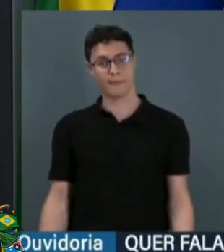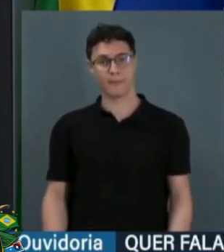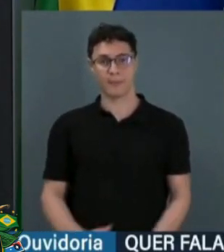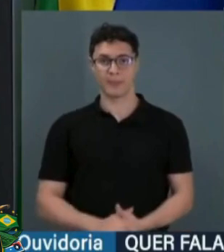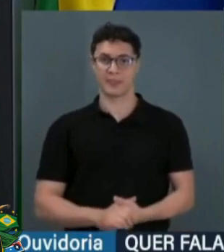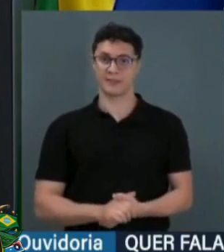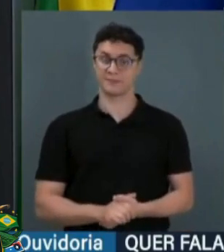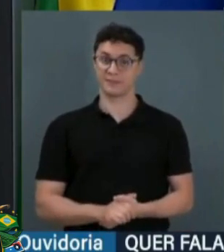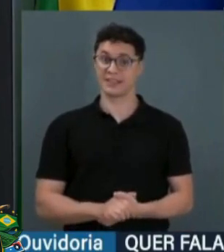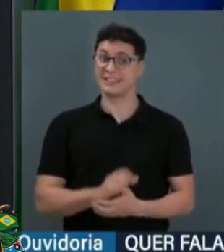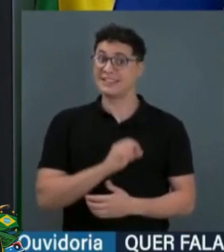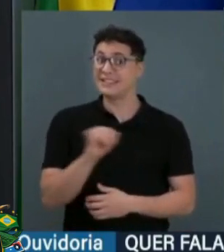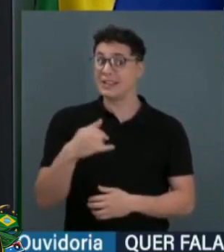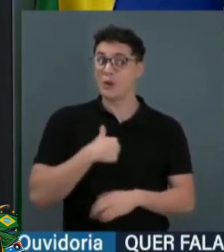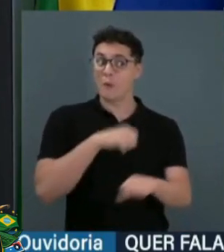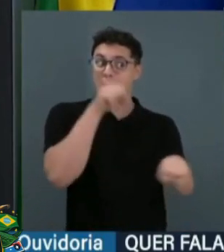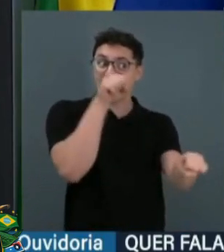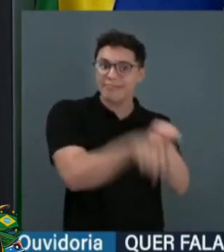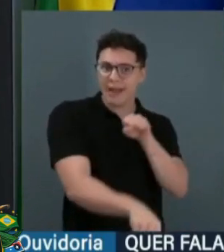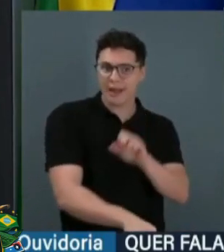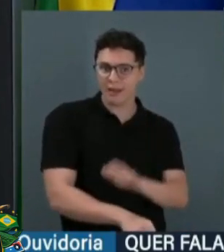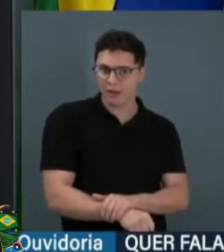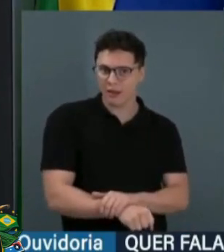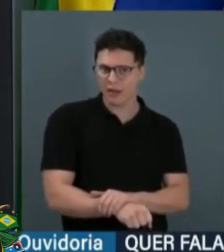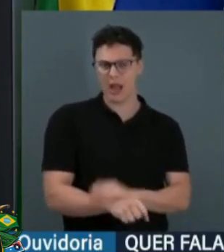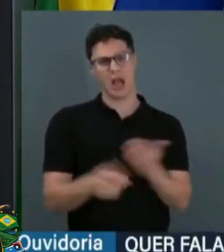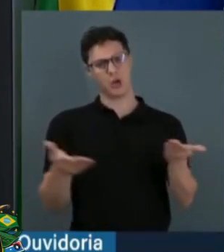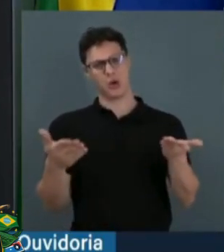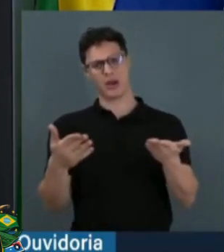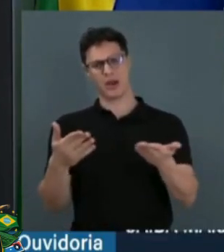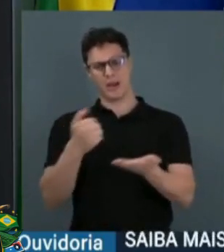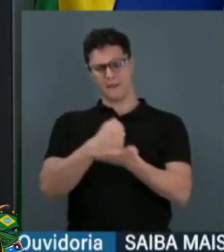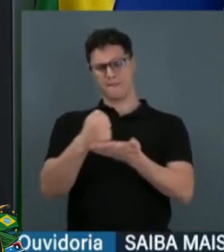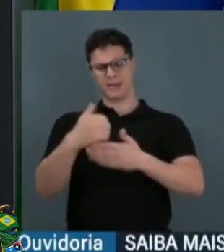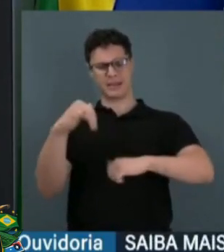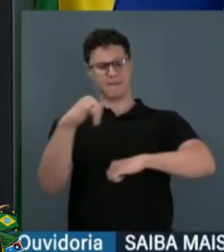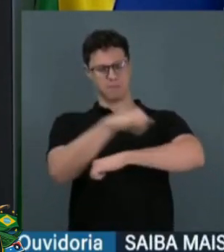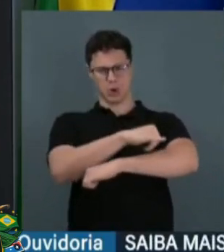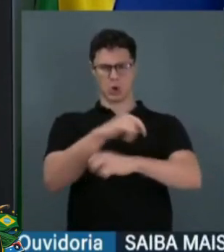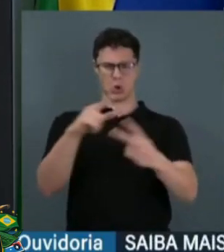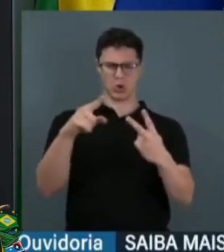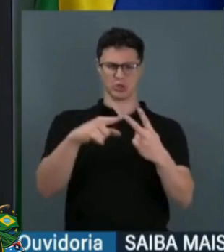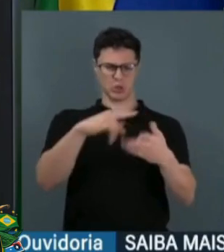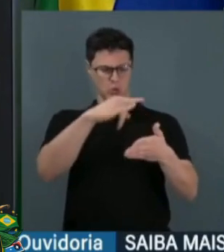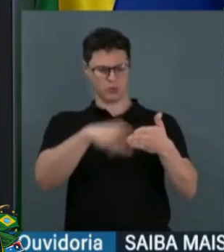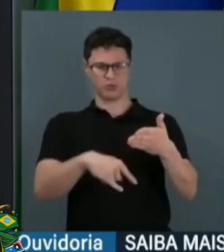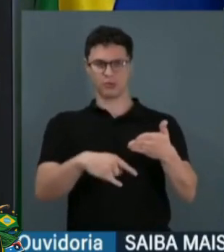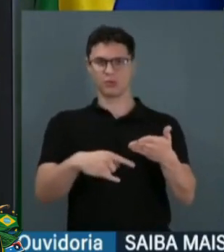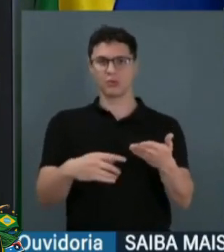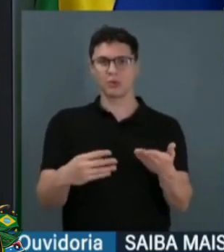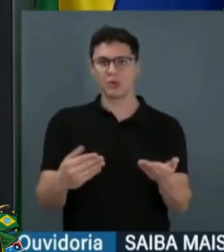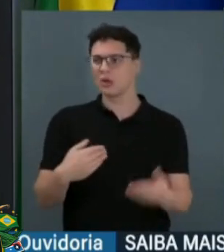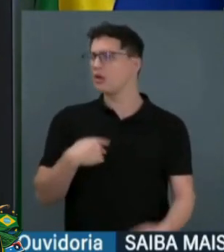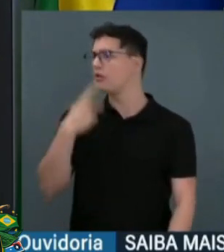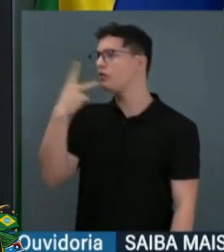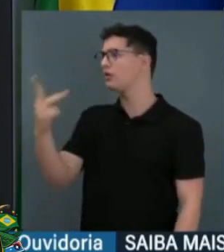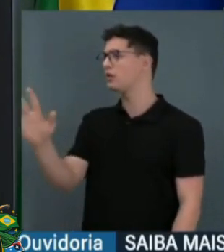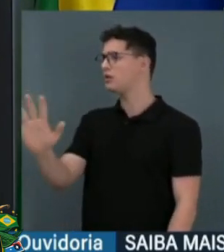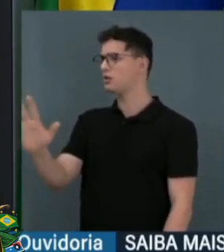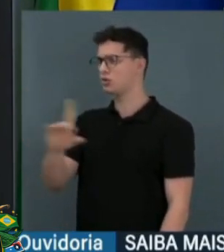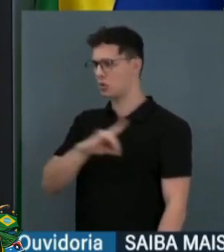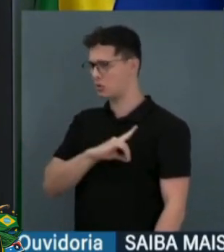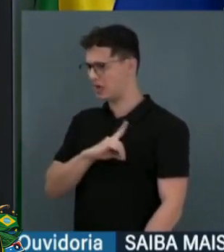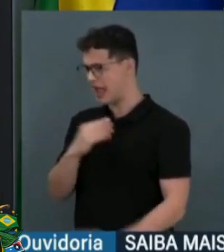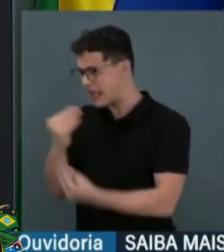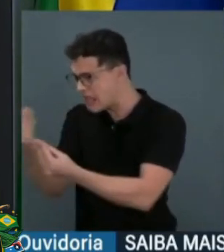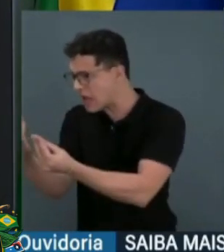Isso se eu matei alguém. Passaporte, não sei o quê. Eu falei para o delegado, não entrego o meu